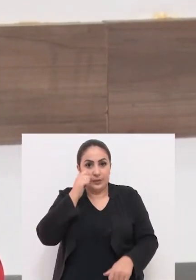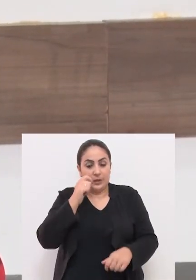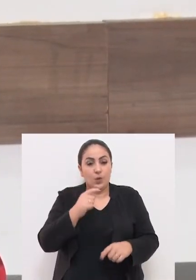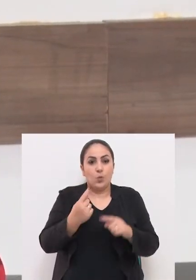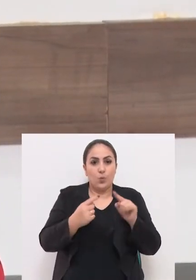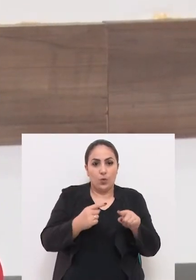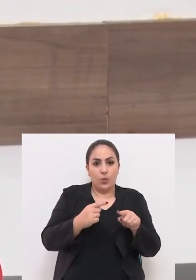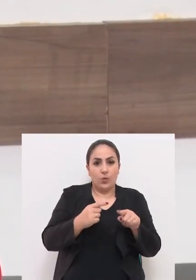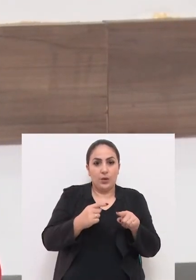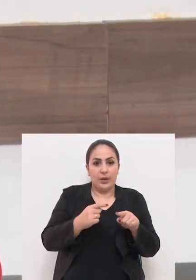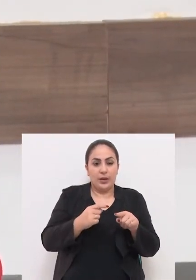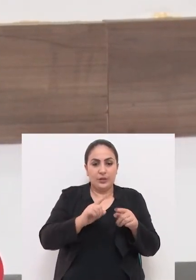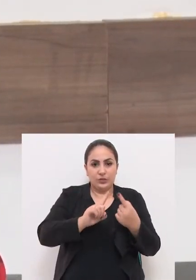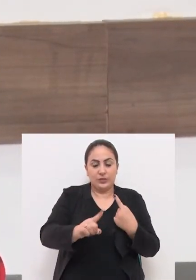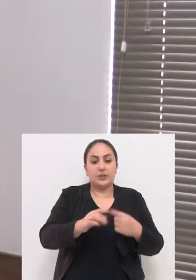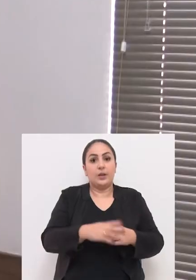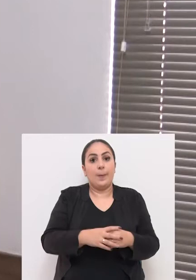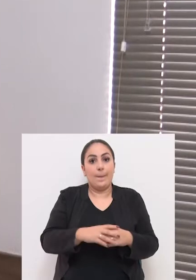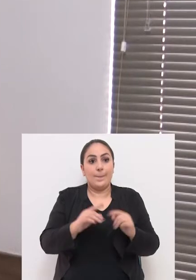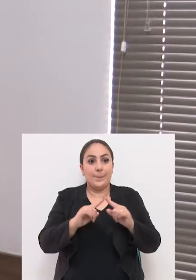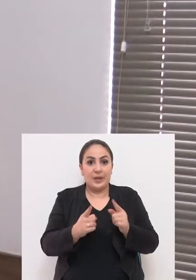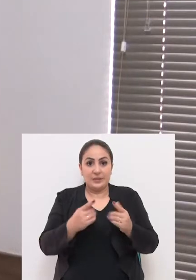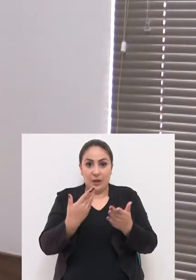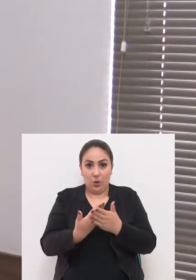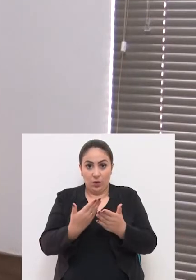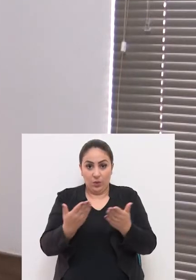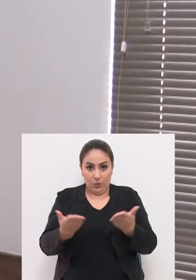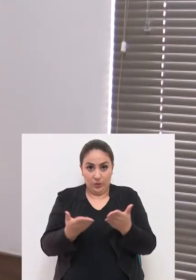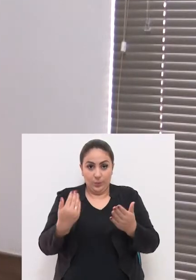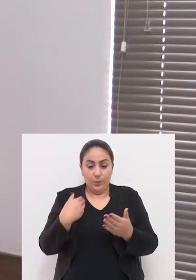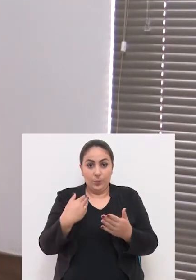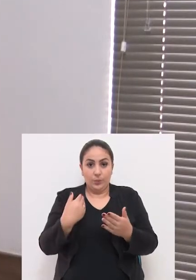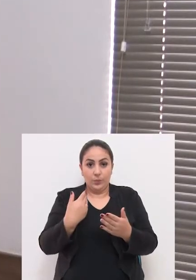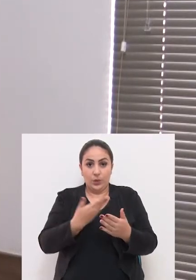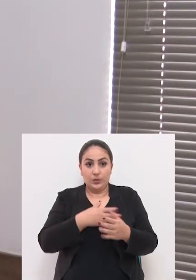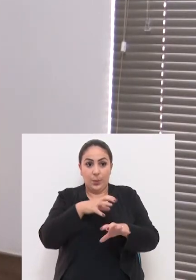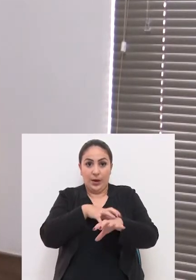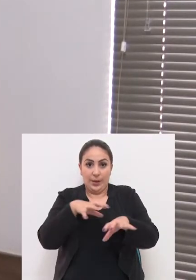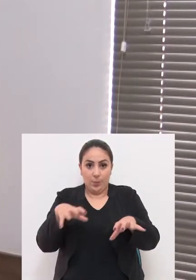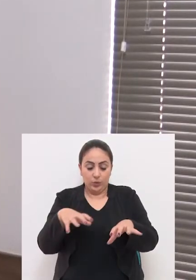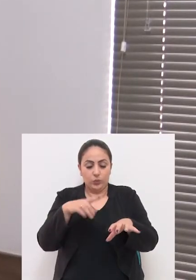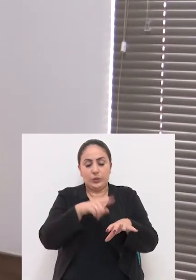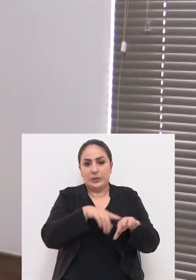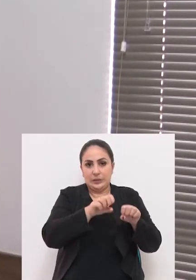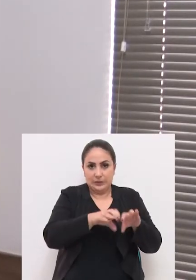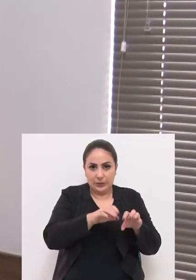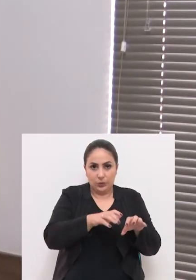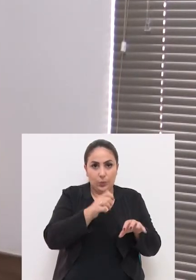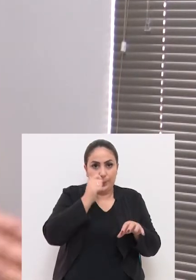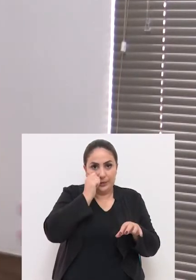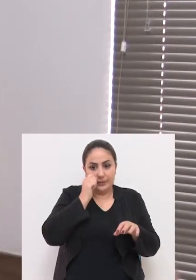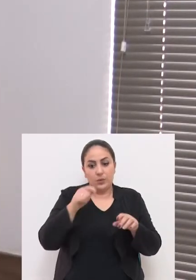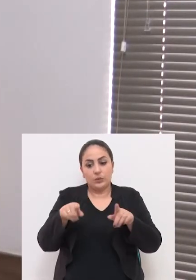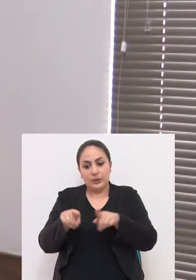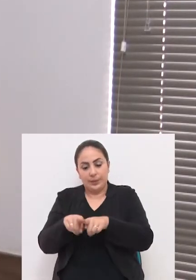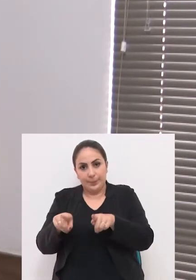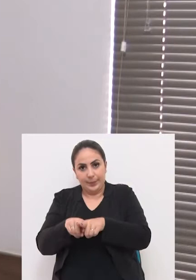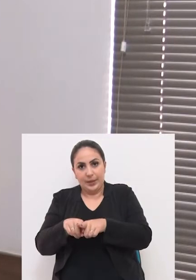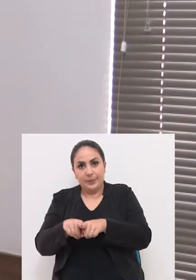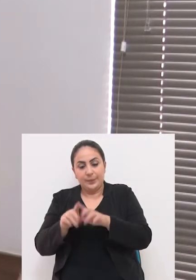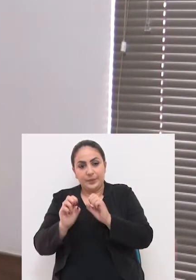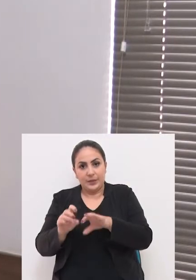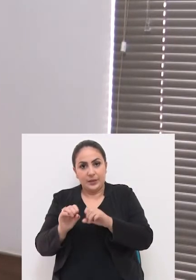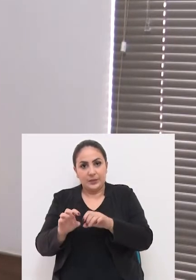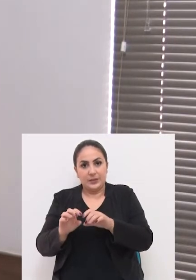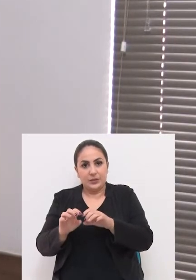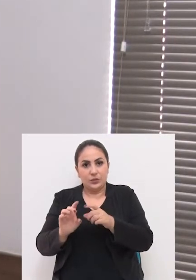e parte à distância. Por enquanto, estamos com o modelo híbrido, né, tomando todos os cuidados, as nossas atividades